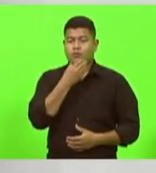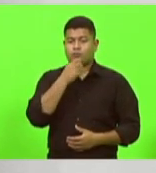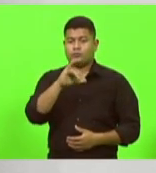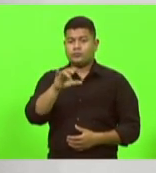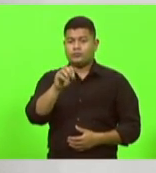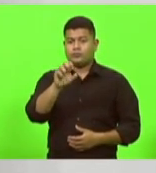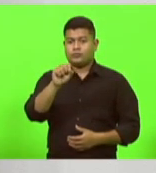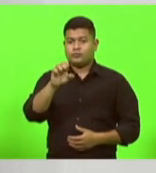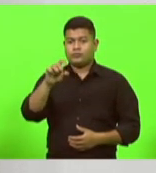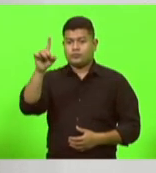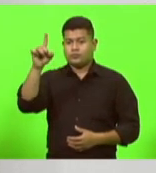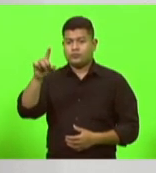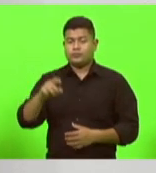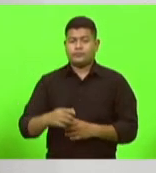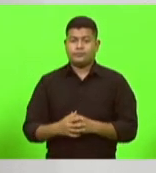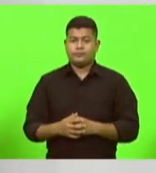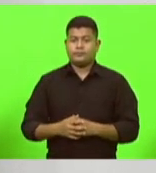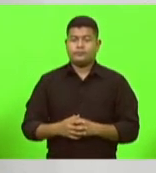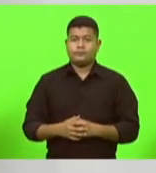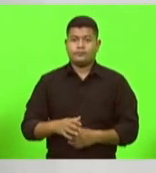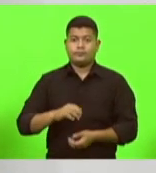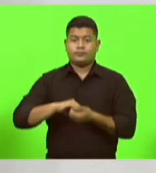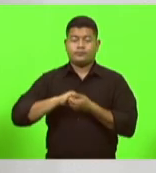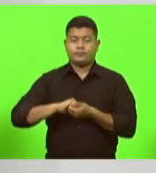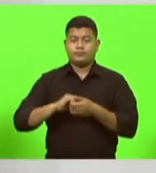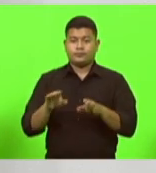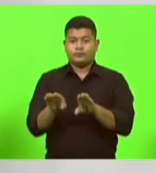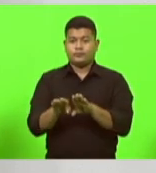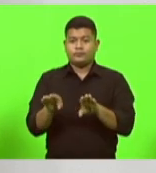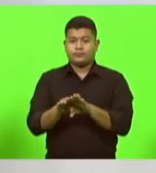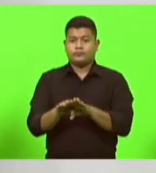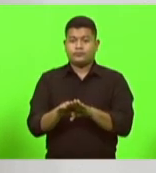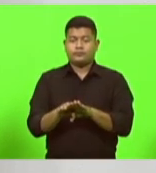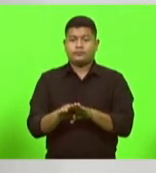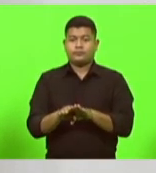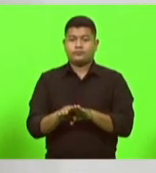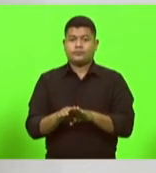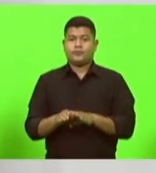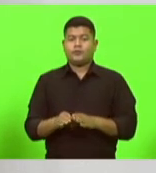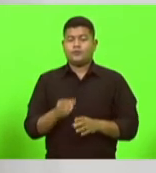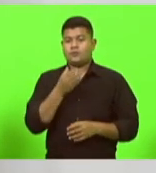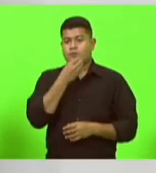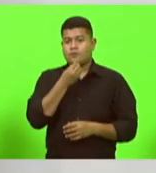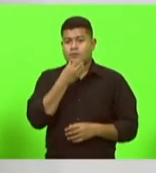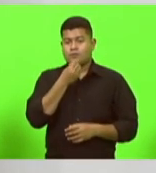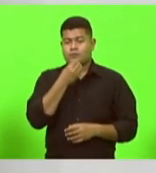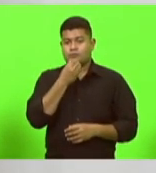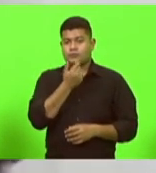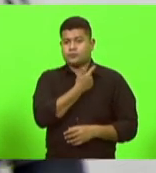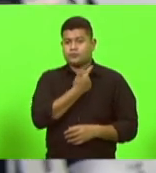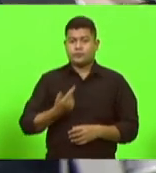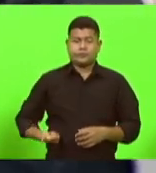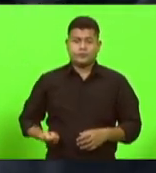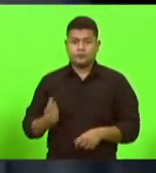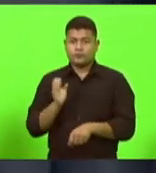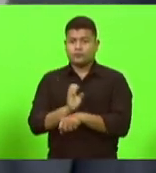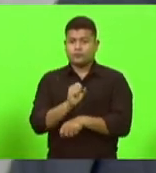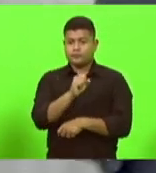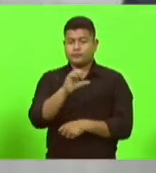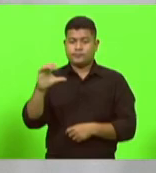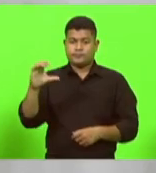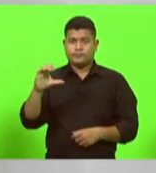Ribas Júnior. Cumprimentar também o excelentíssimo governador do Estado de Santa